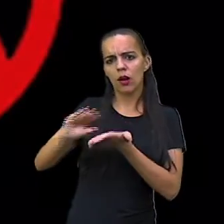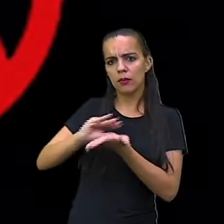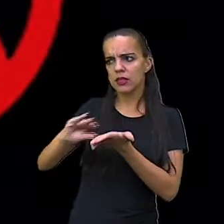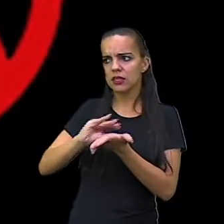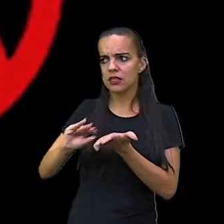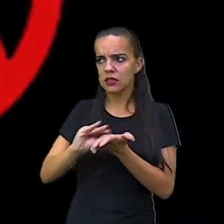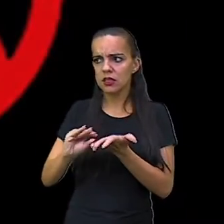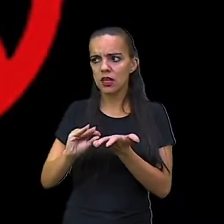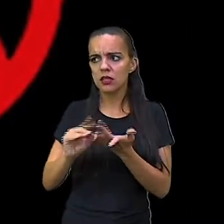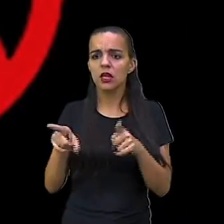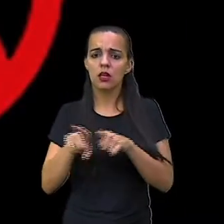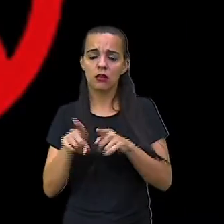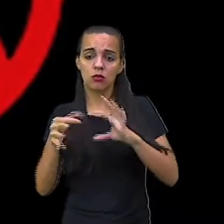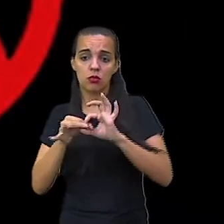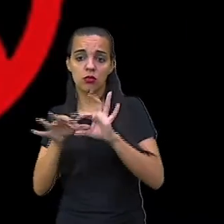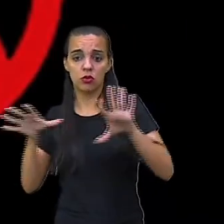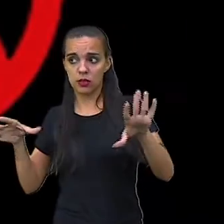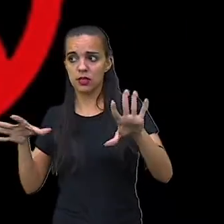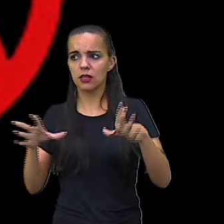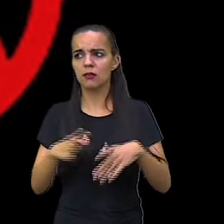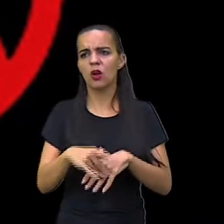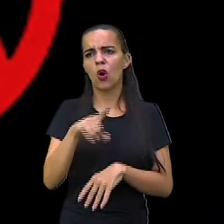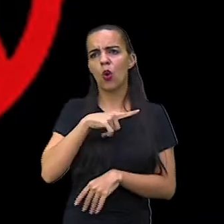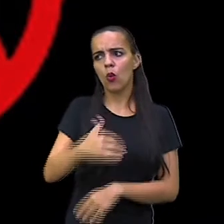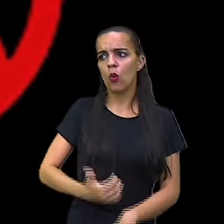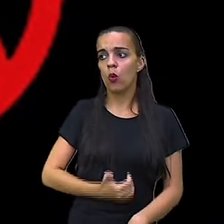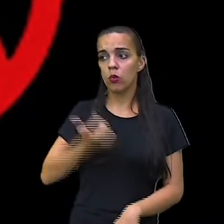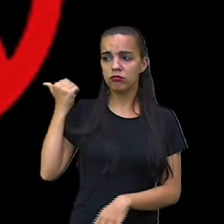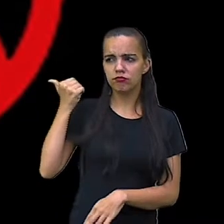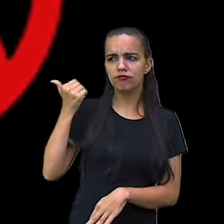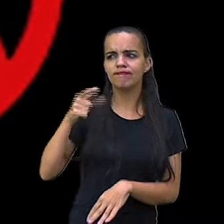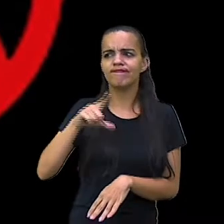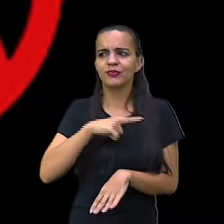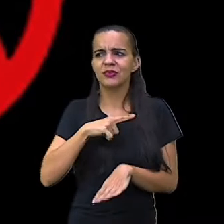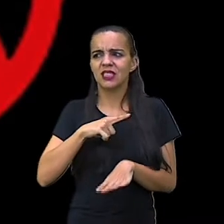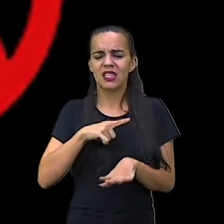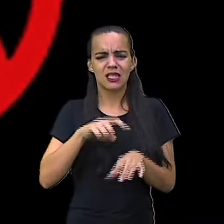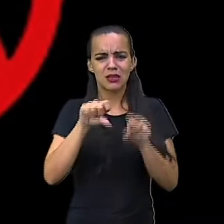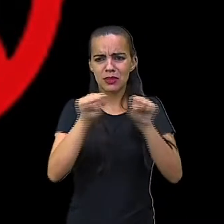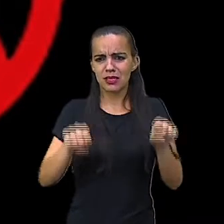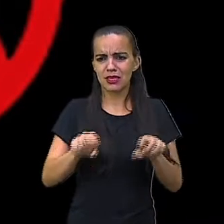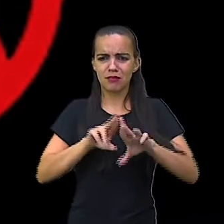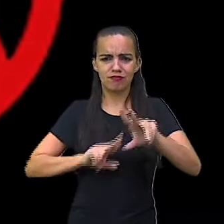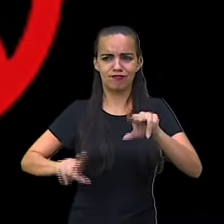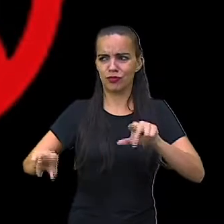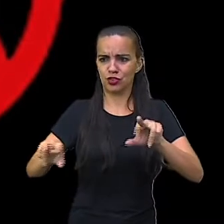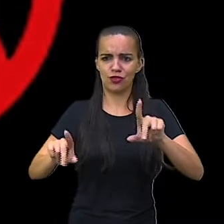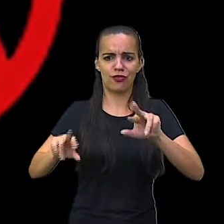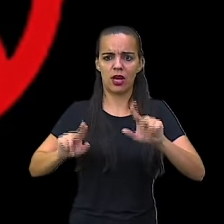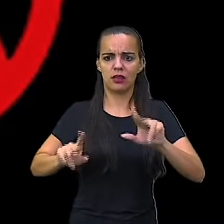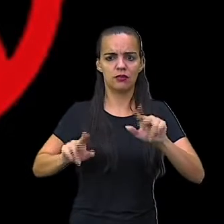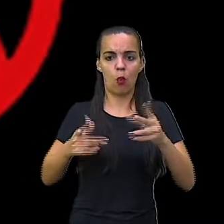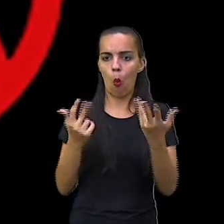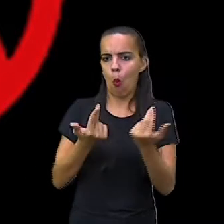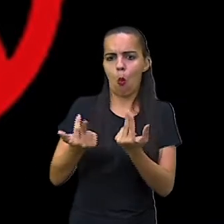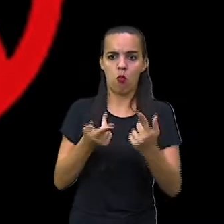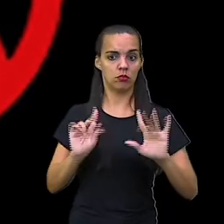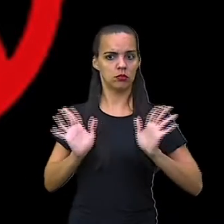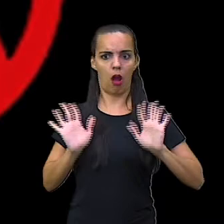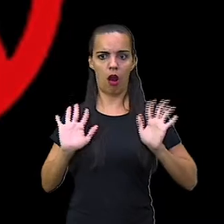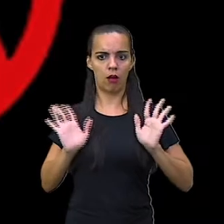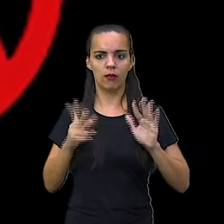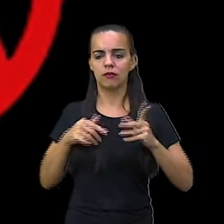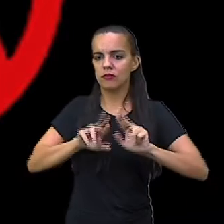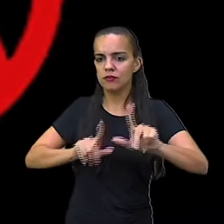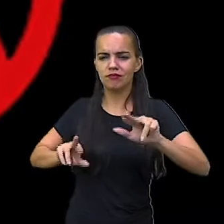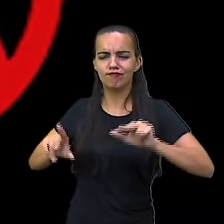e antiliberais, o anarquismo e o comunismo são sistemas bastante diferentes. O